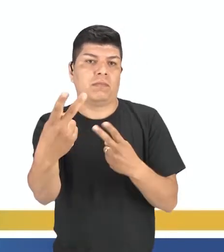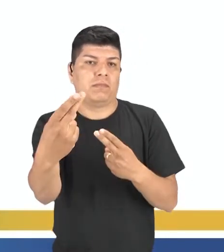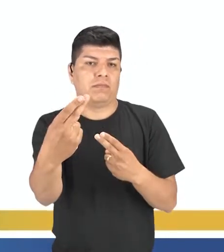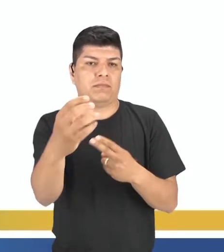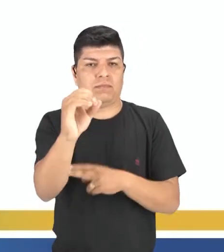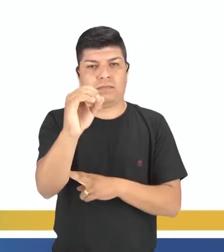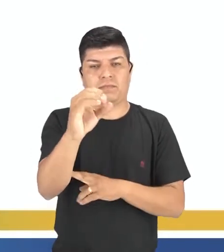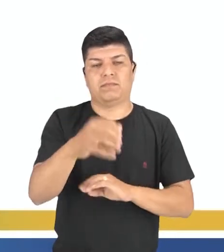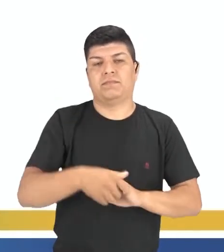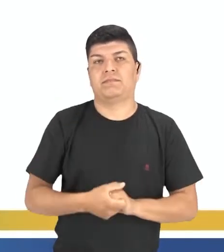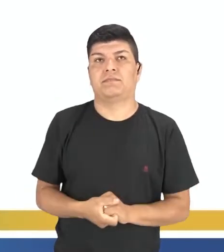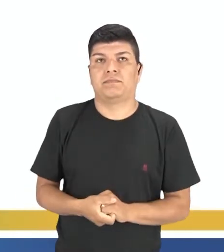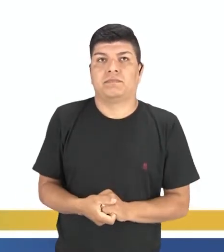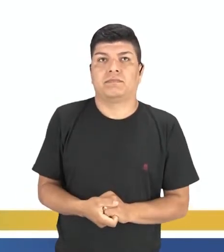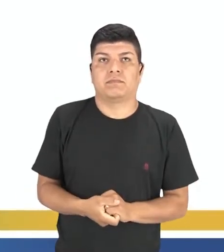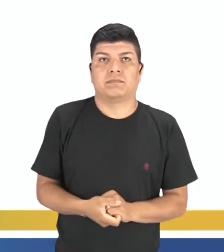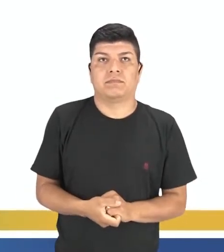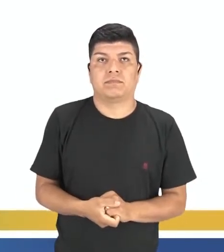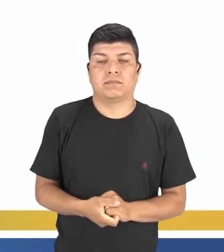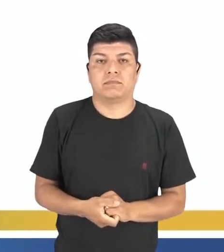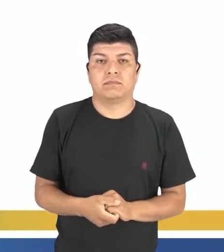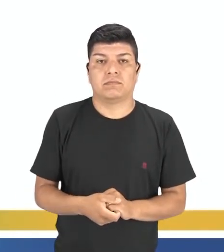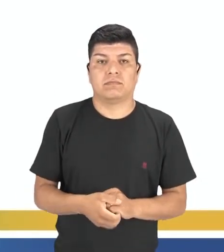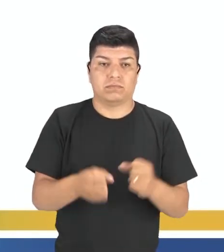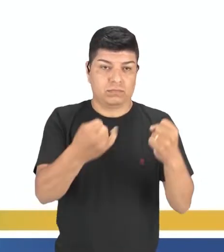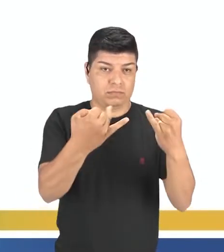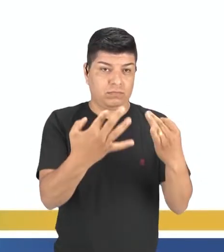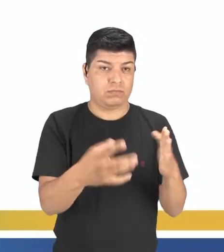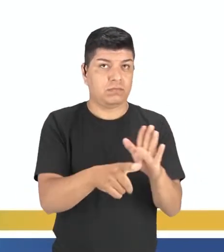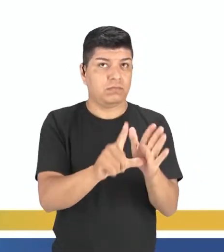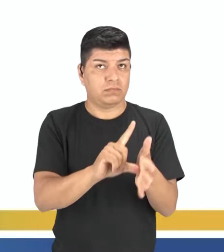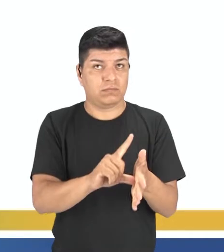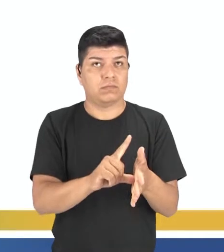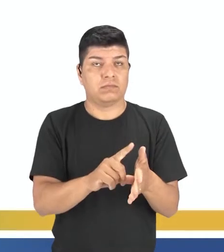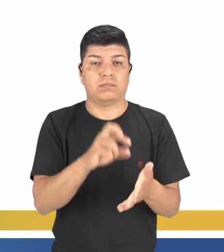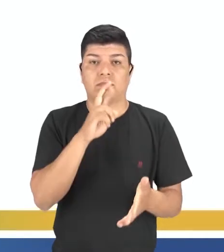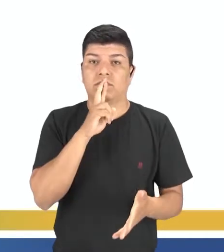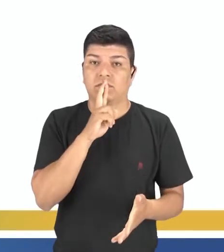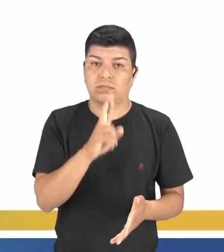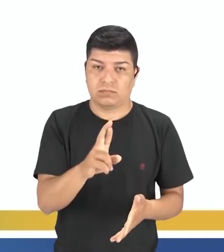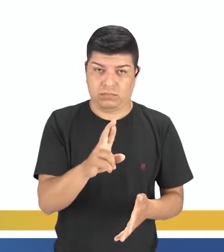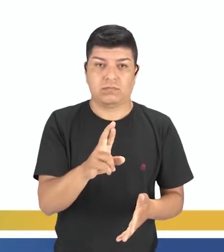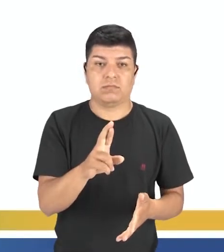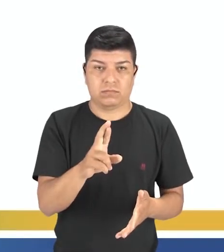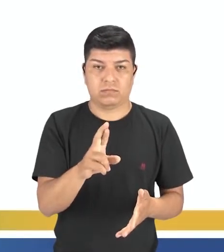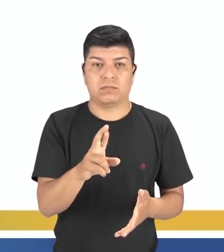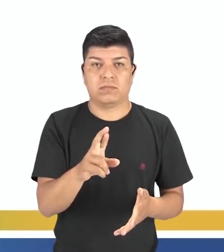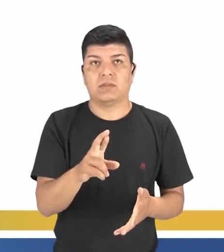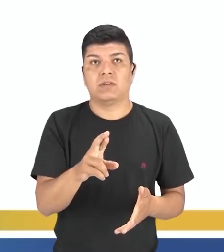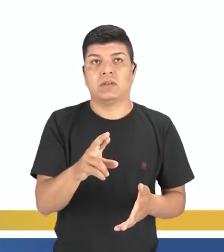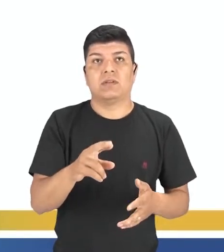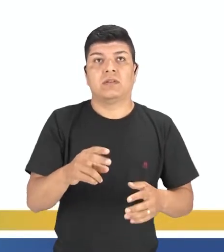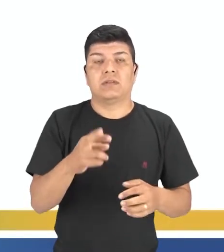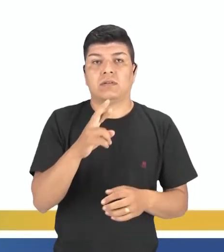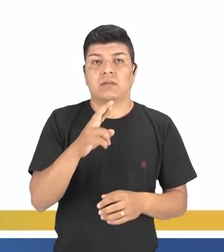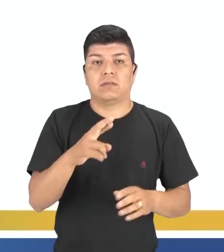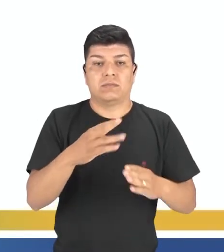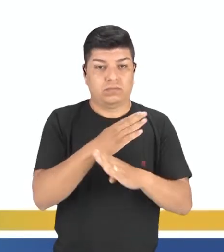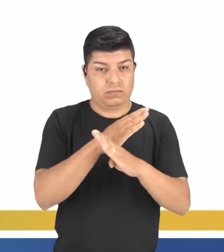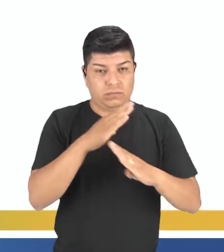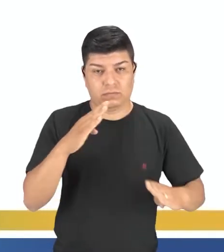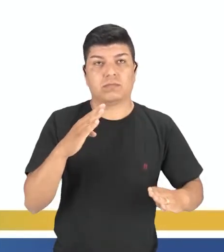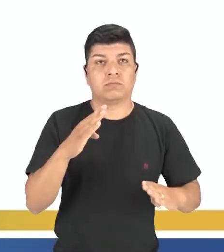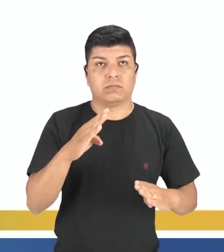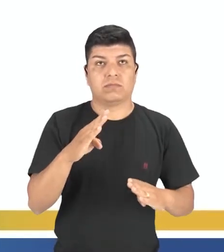zero? Bem, como comentamos anteriormente, nós vamos resolver conforme uma equação de segundo grau pelo método